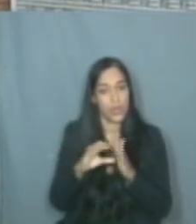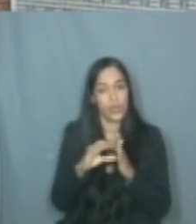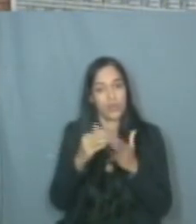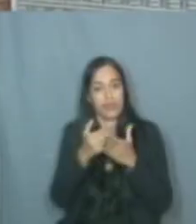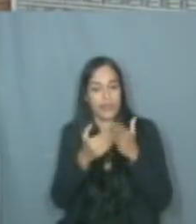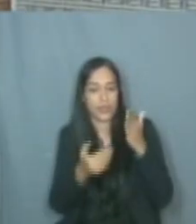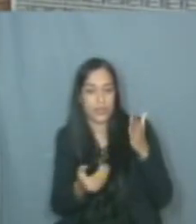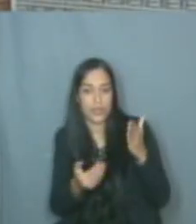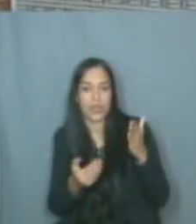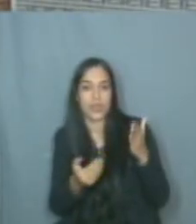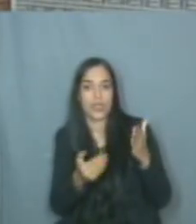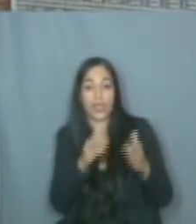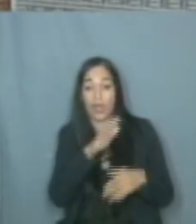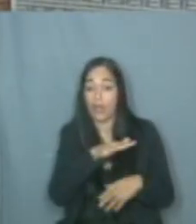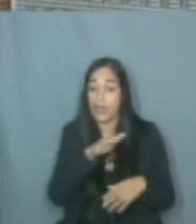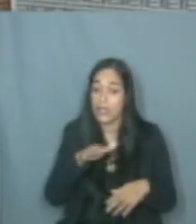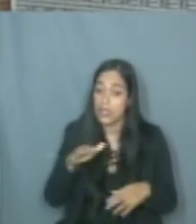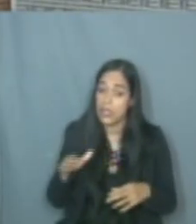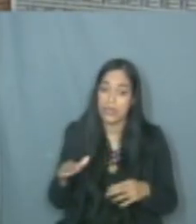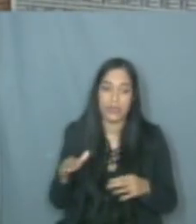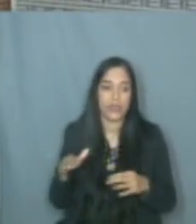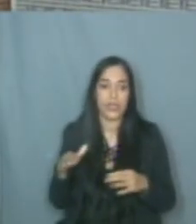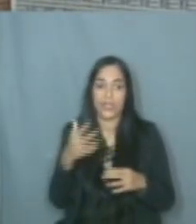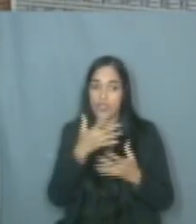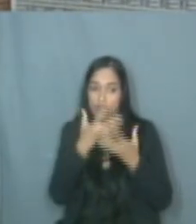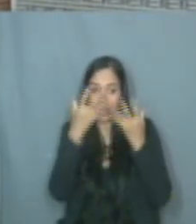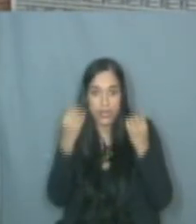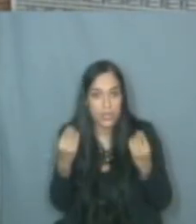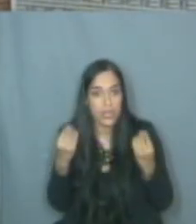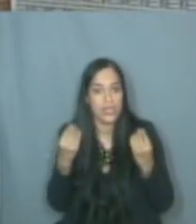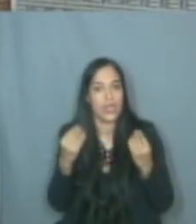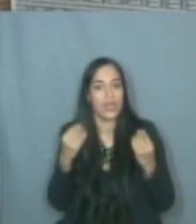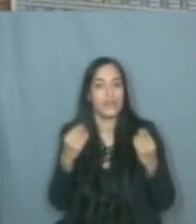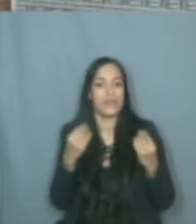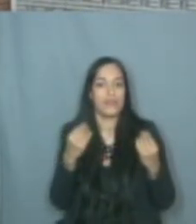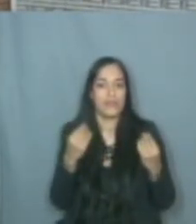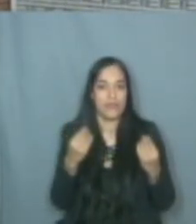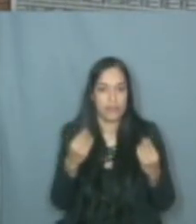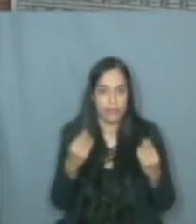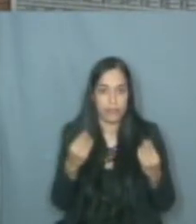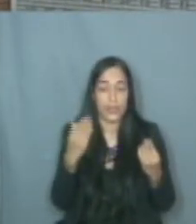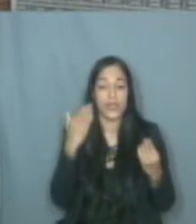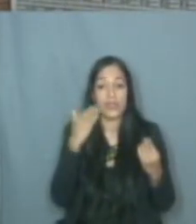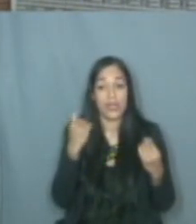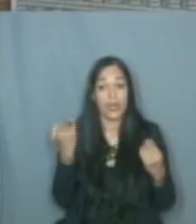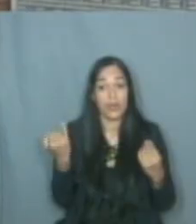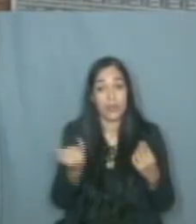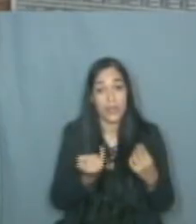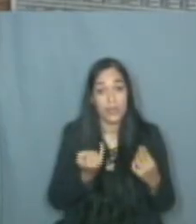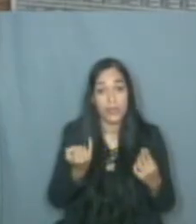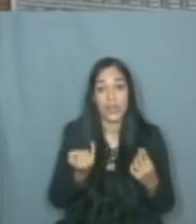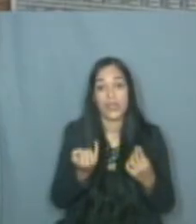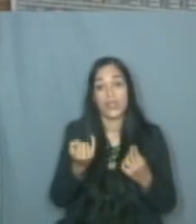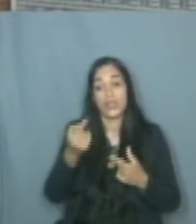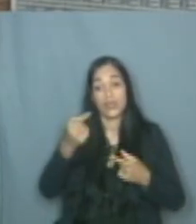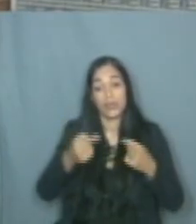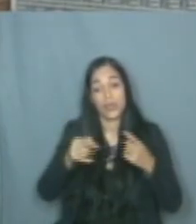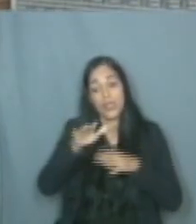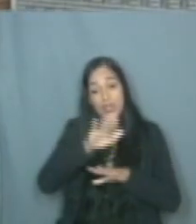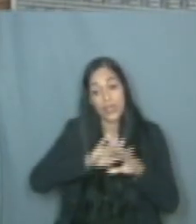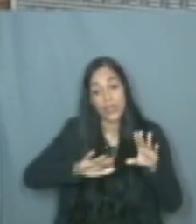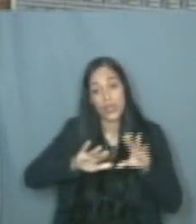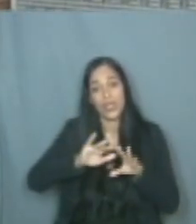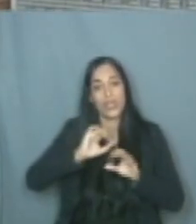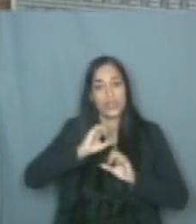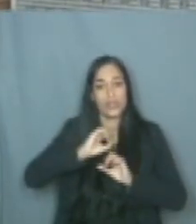que nenhuma criança seja deixada para trás. Porque a gente sabe o quanto é importante a política de cuidado, principalmente na